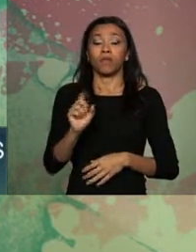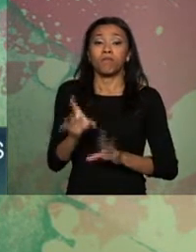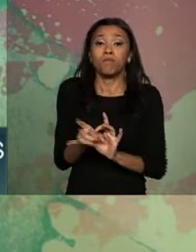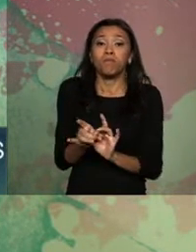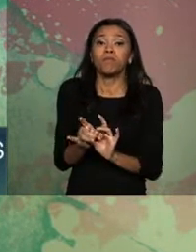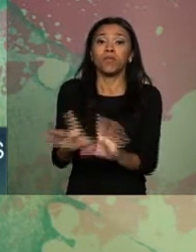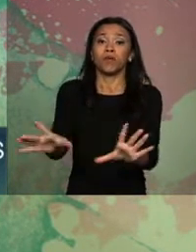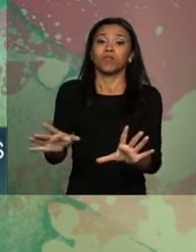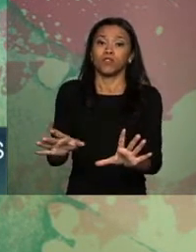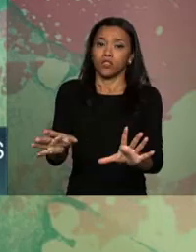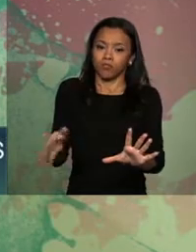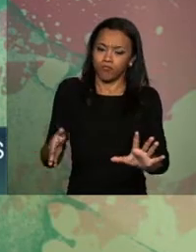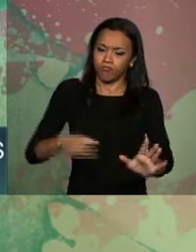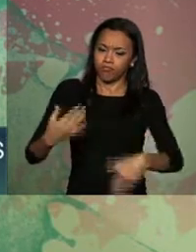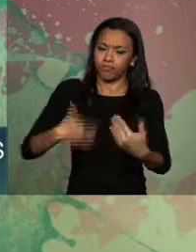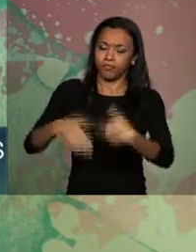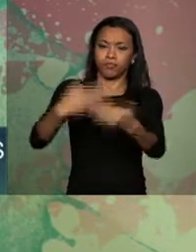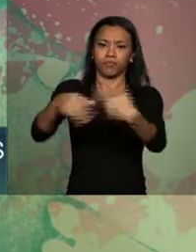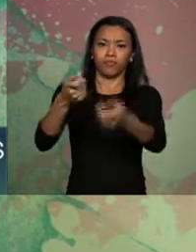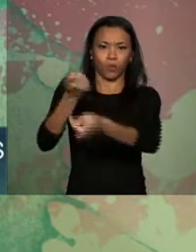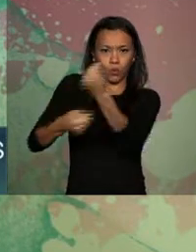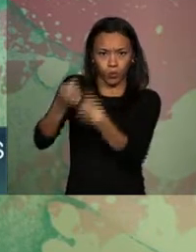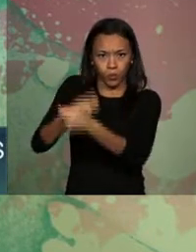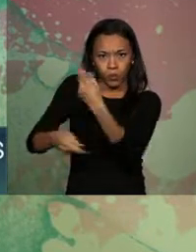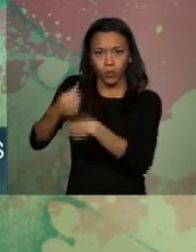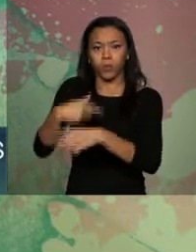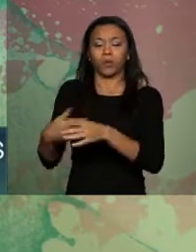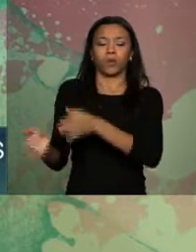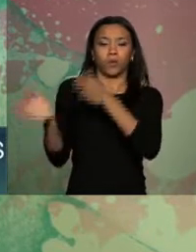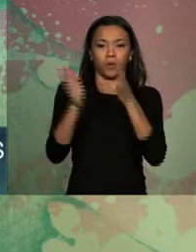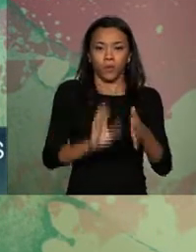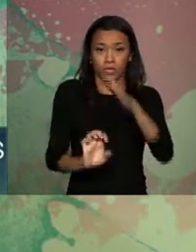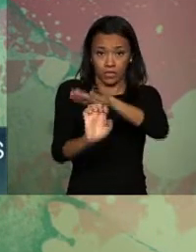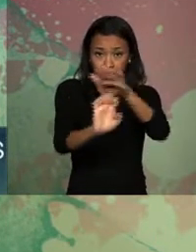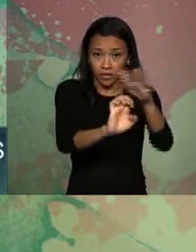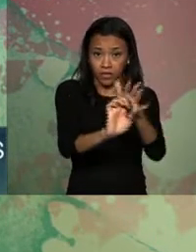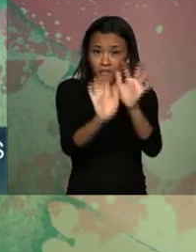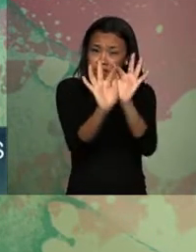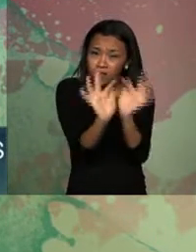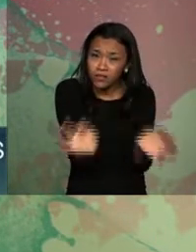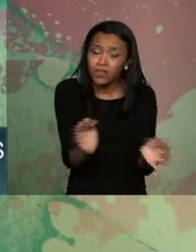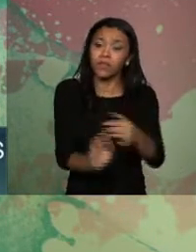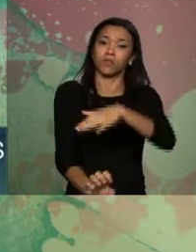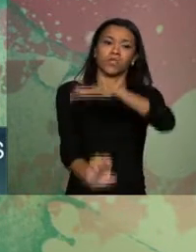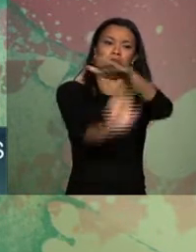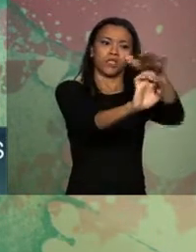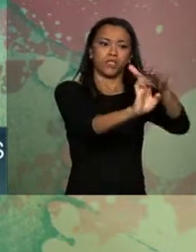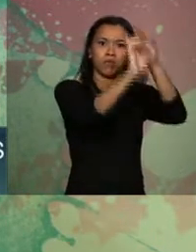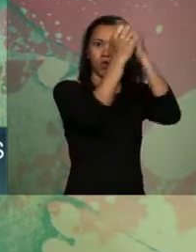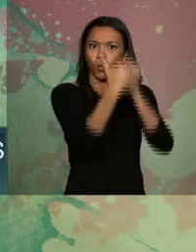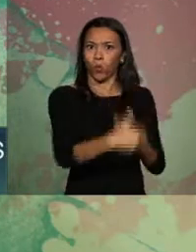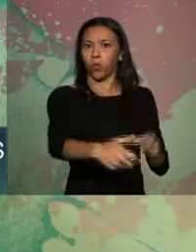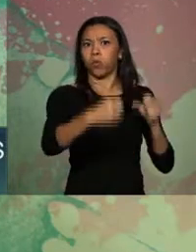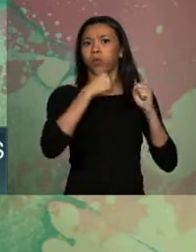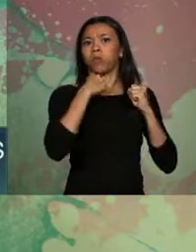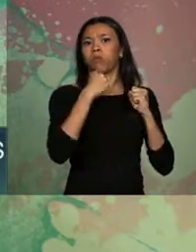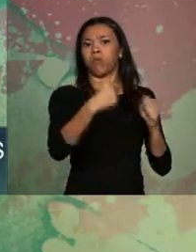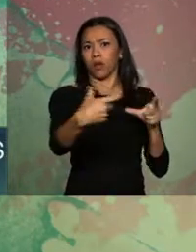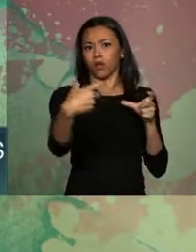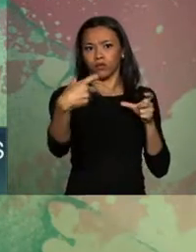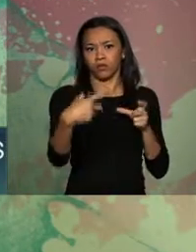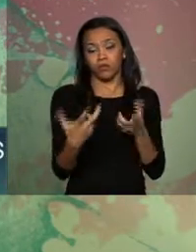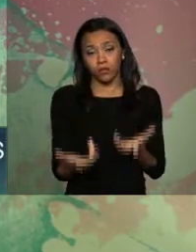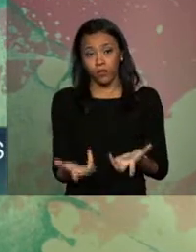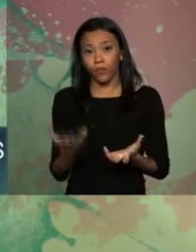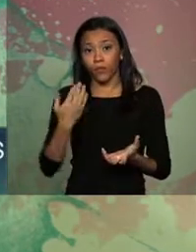favorecendo os negócios, os pequenos, os médios e os grandes negócios. Mas nós hoje aqui concentramos